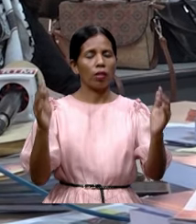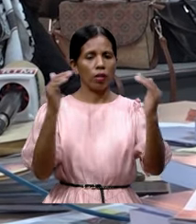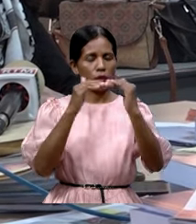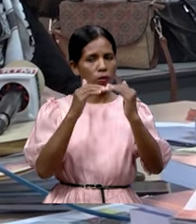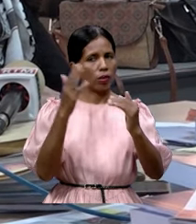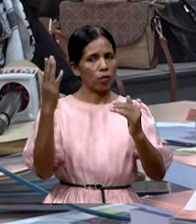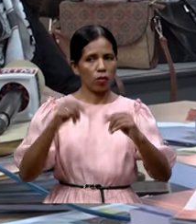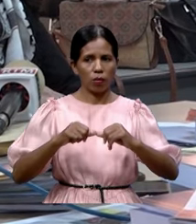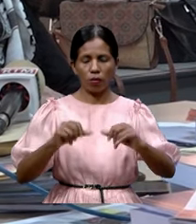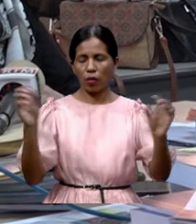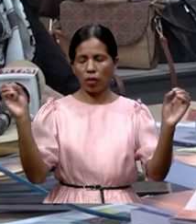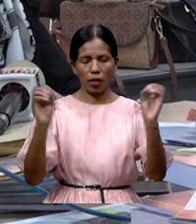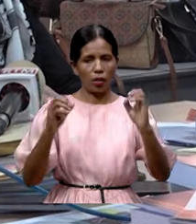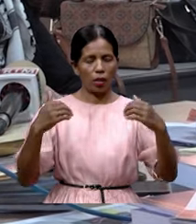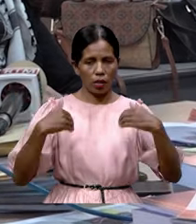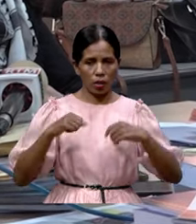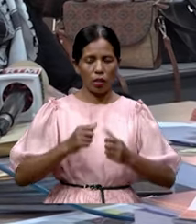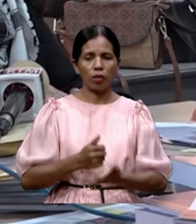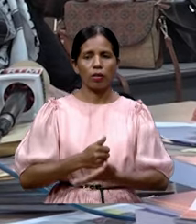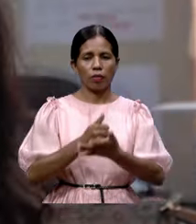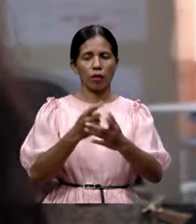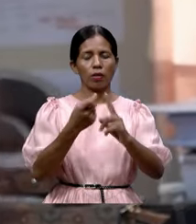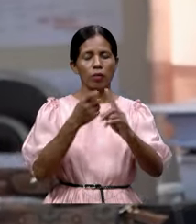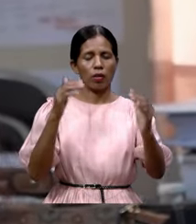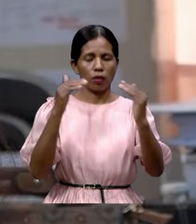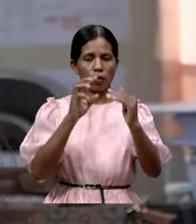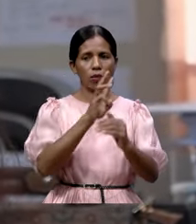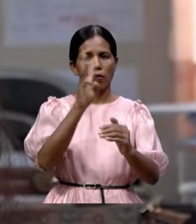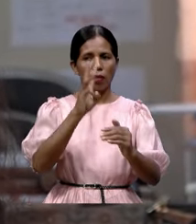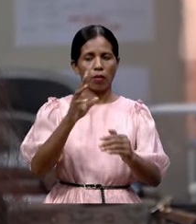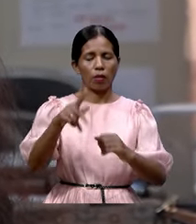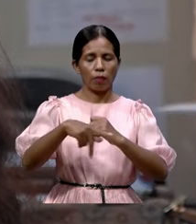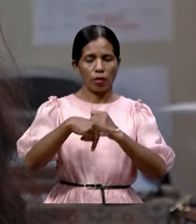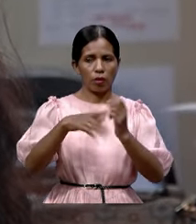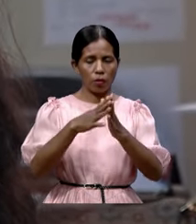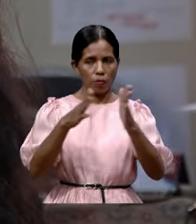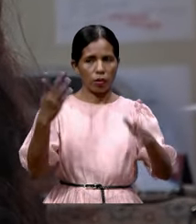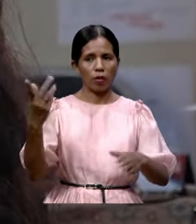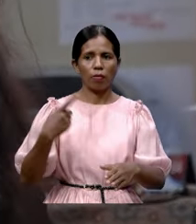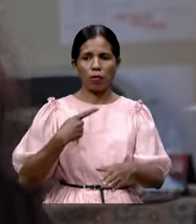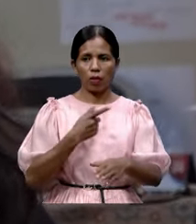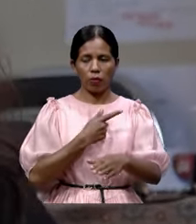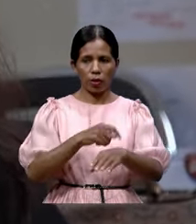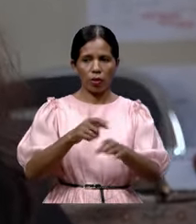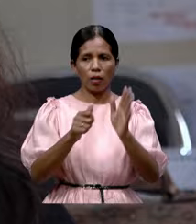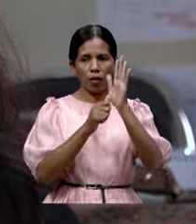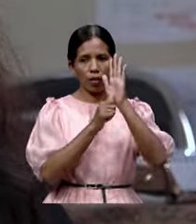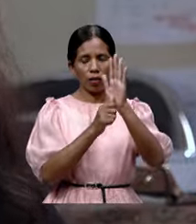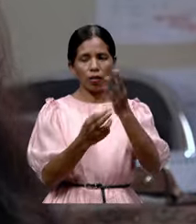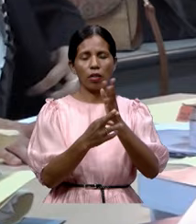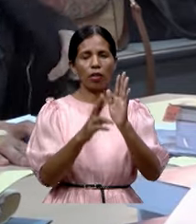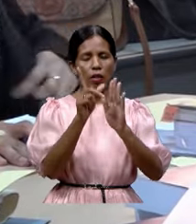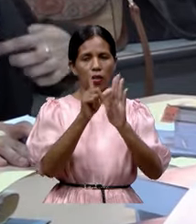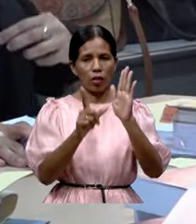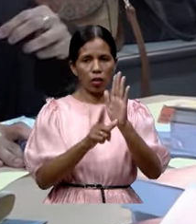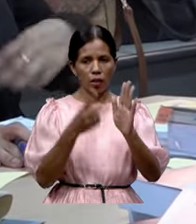refere, continua lá a solução. No Nelio, se conferência e imprensa quarta, né? Bancada oposição e Parlamento Nacional apresenta uma resolução a